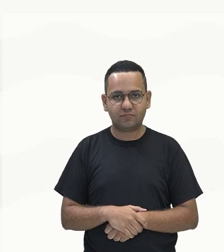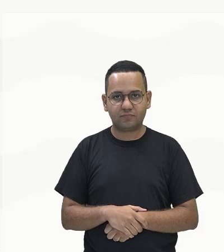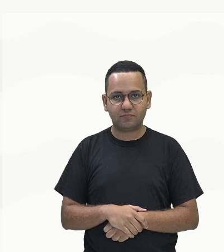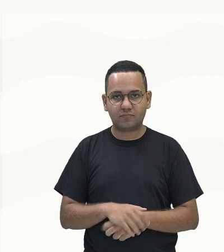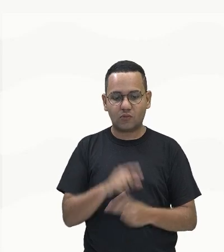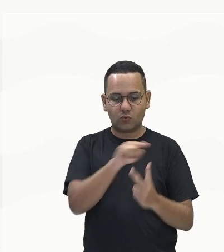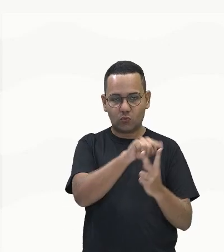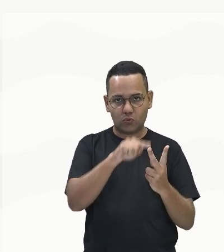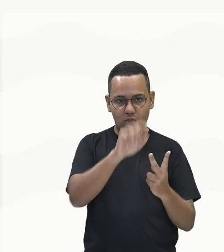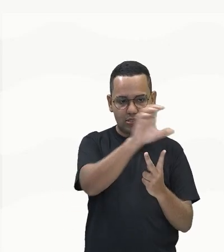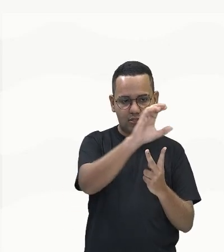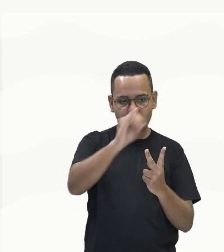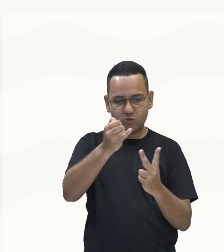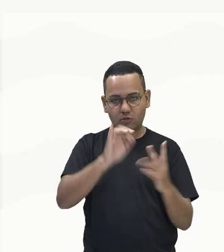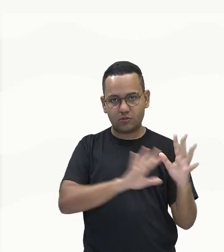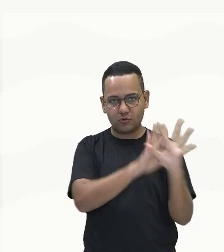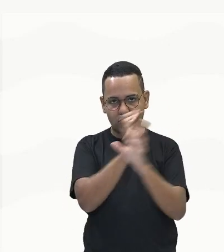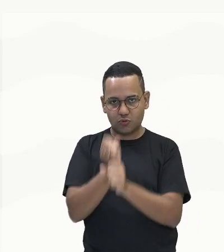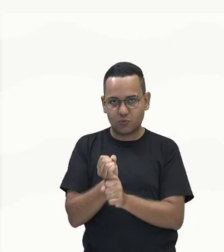9.350.